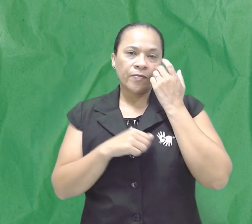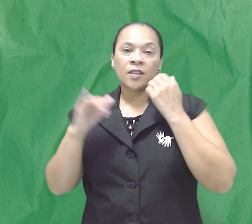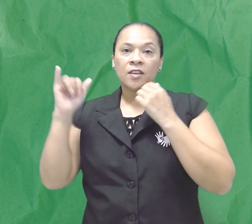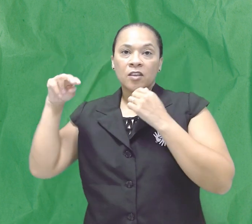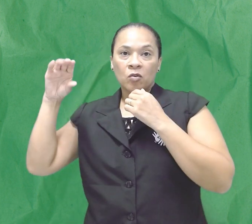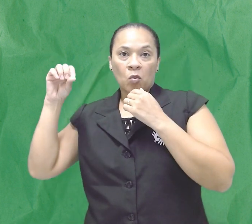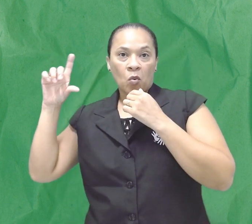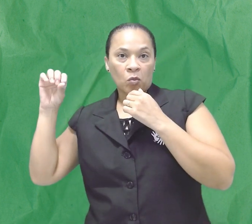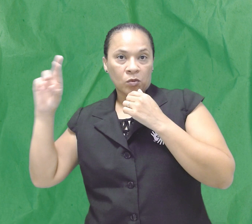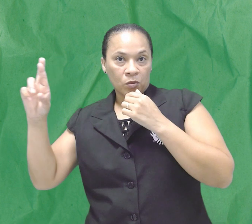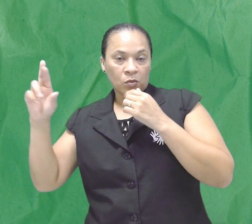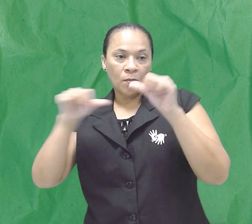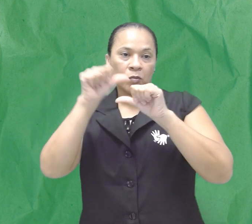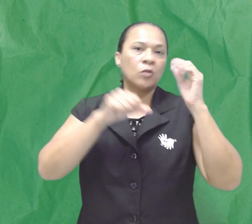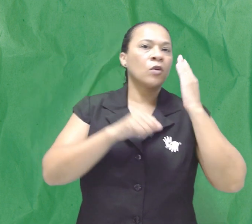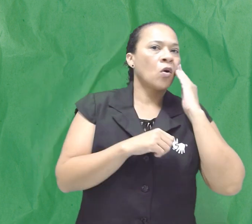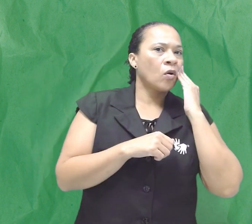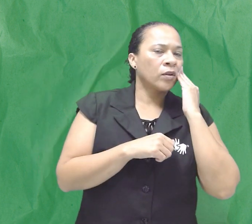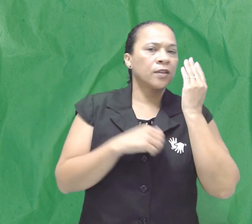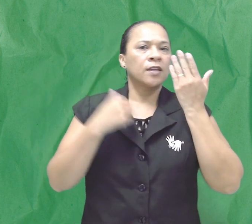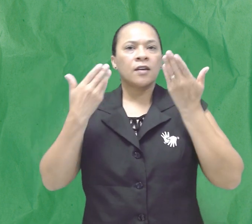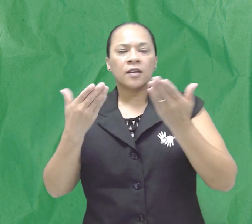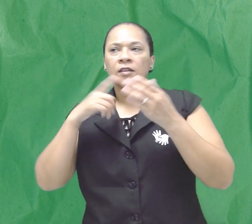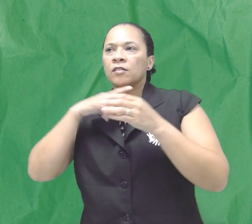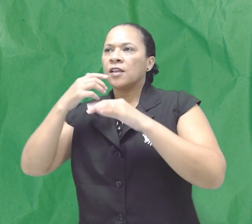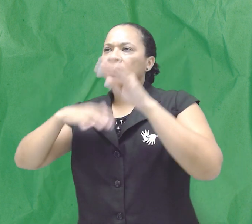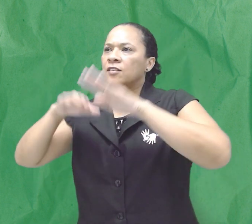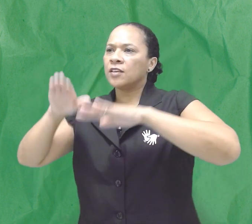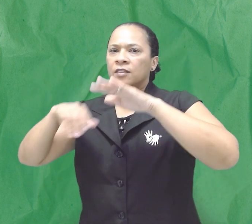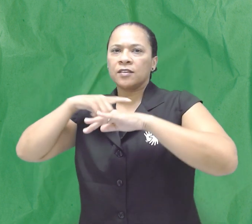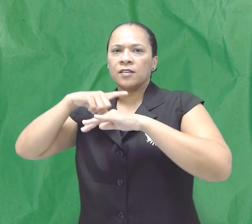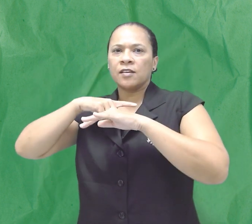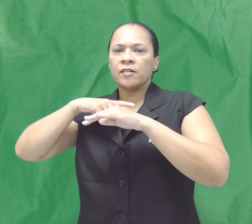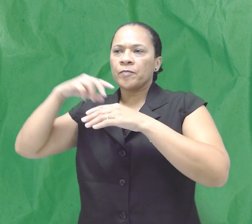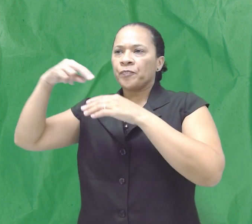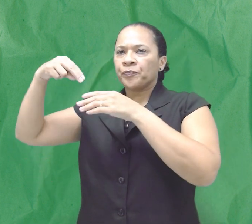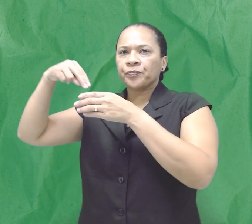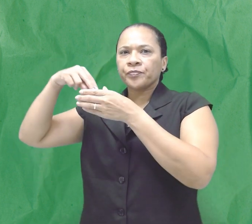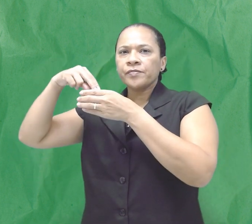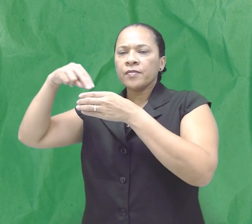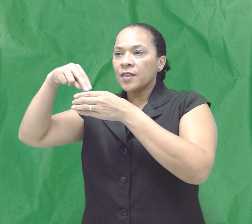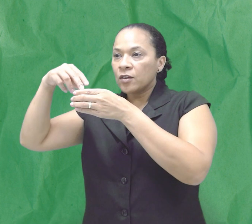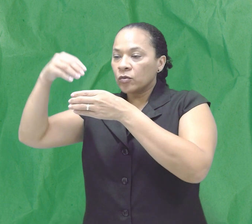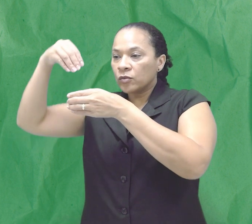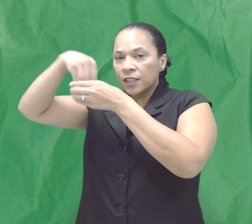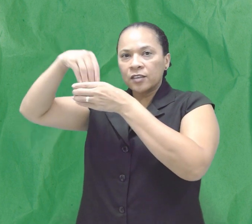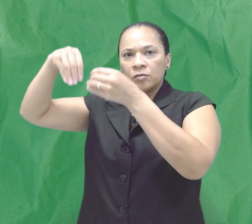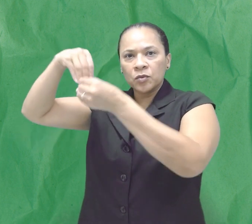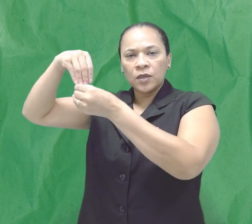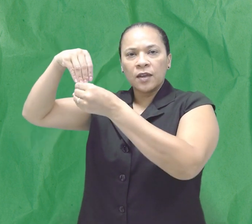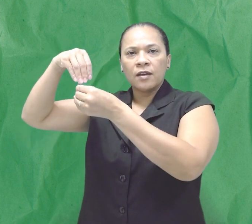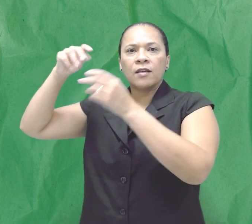de reação química, né, do tipo de reação de neutralização que vai ser que iremos realizar, o tipo